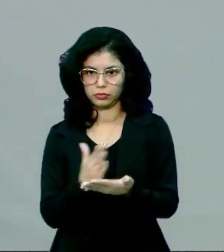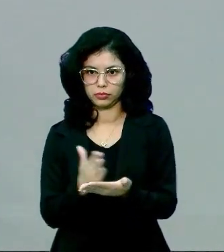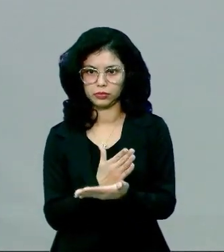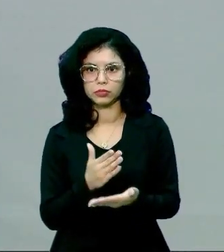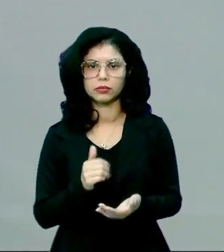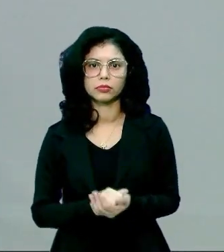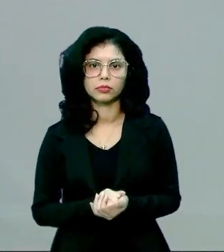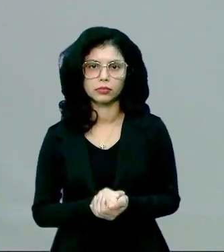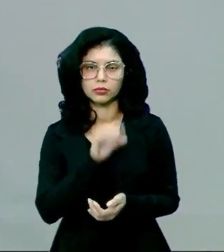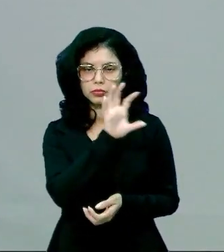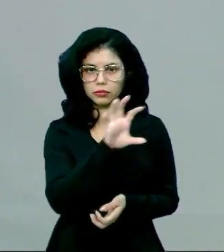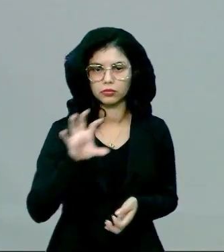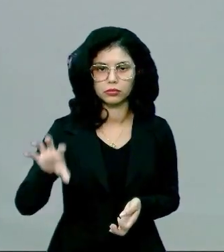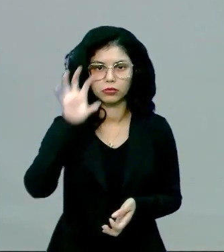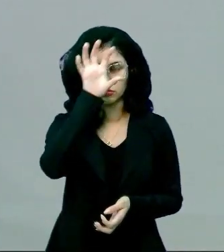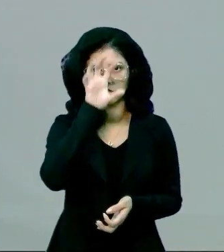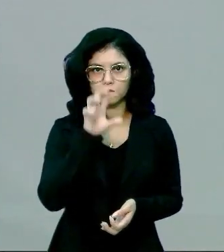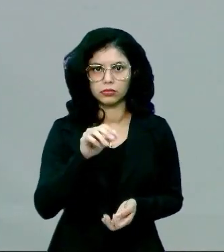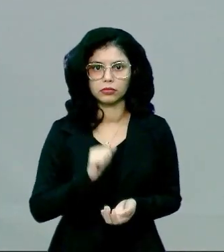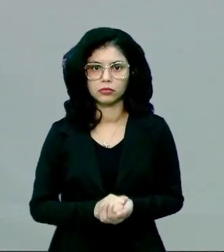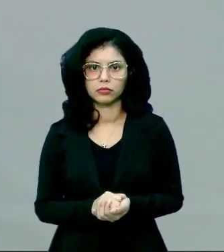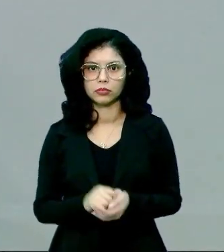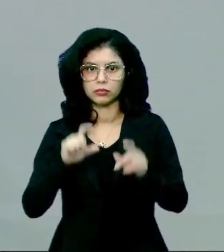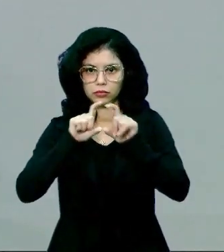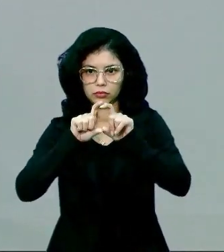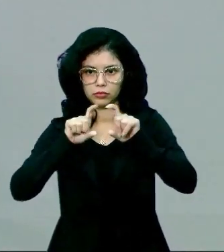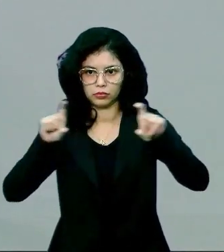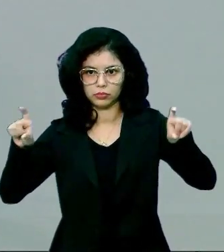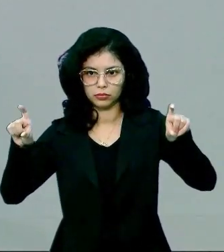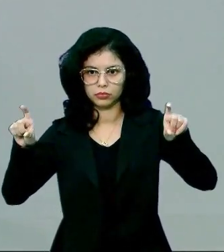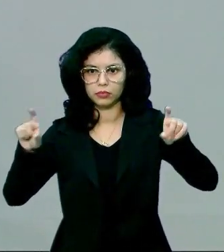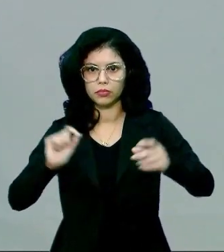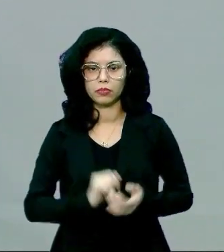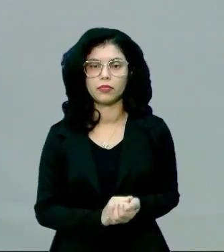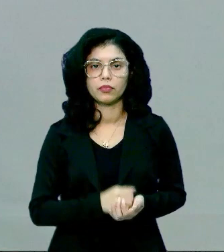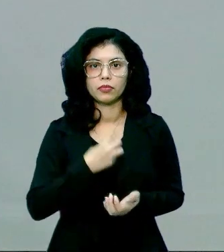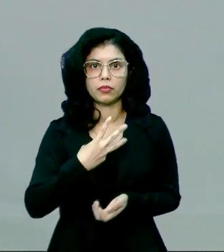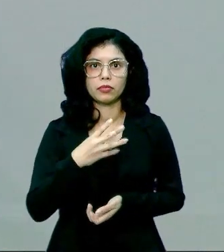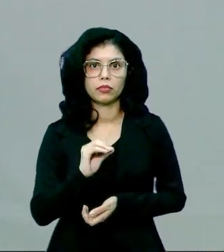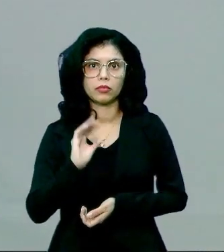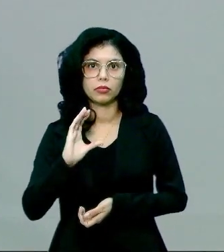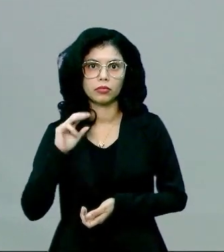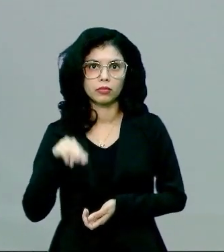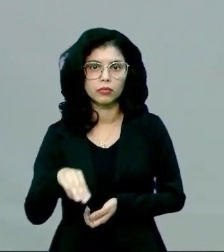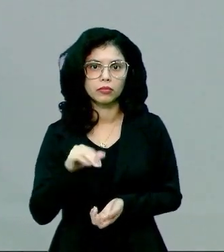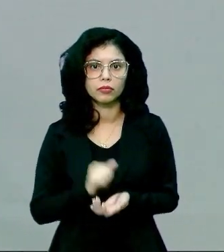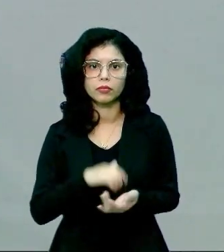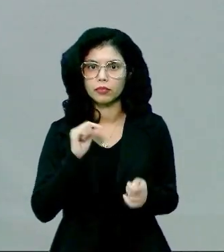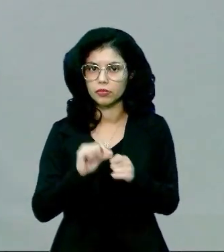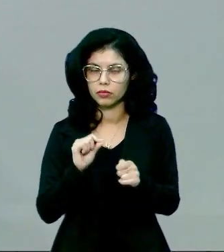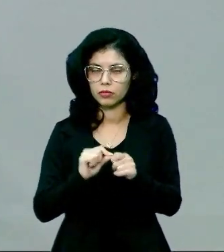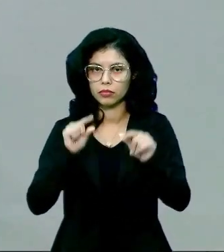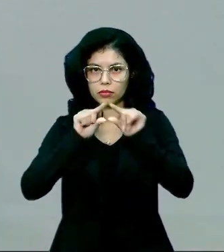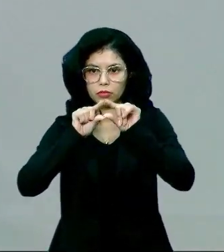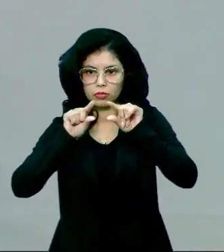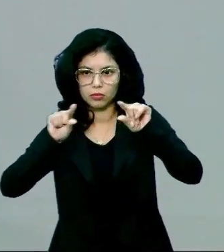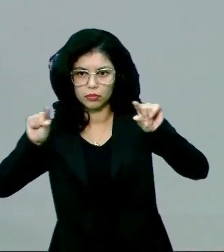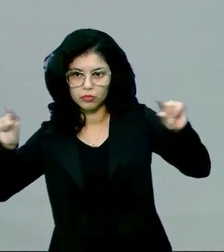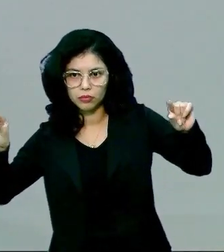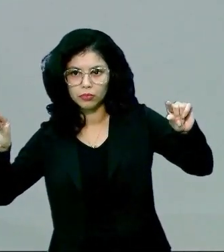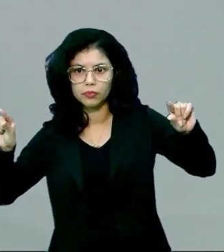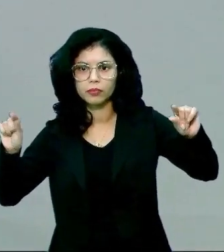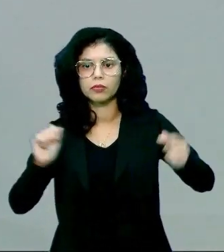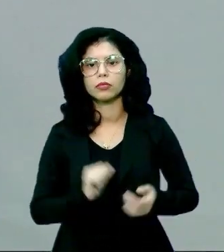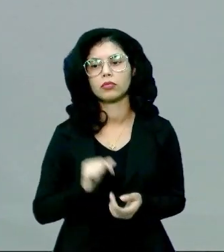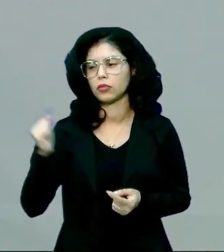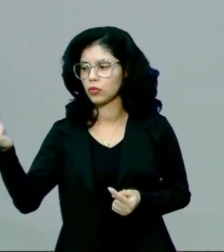Vai no mapa, pega aquelas réguas, né? Que é de 30 centímetros. Só que aí ela vai e faz a medida de